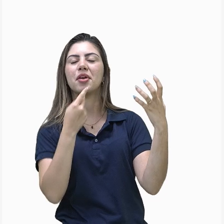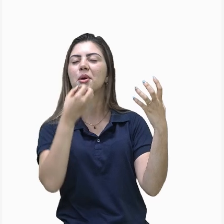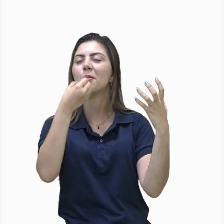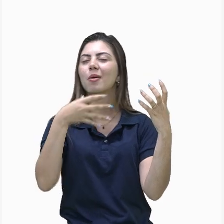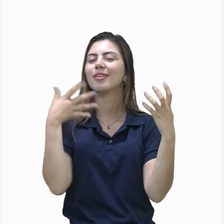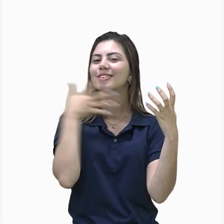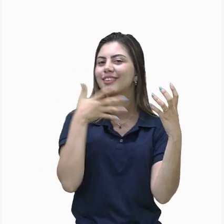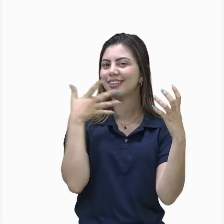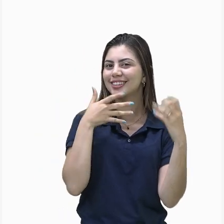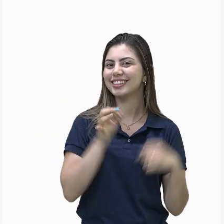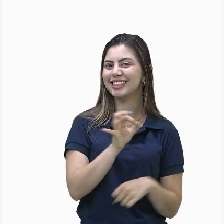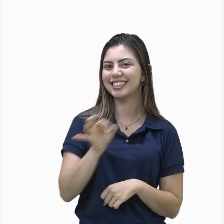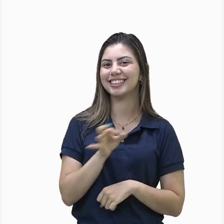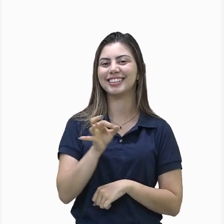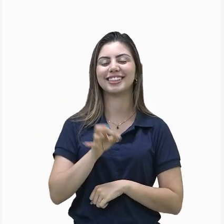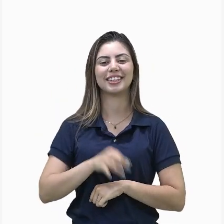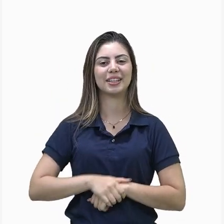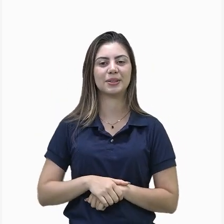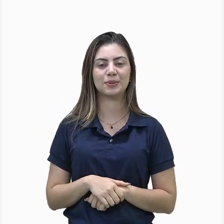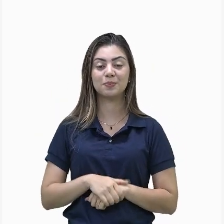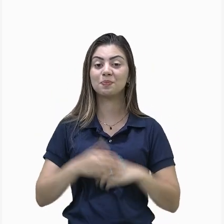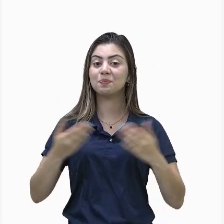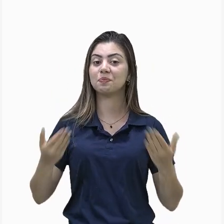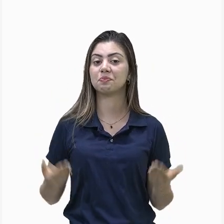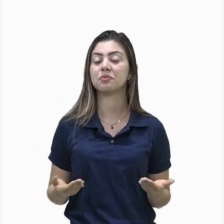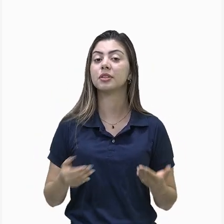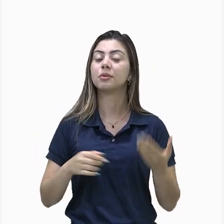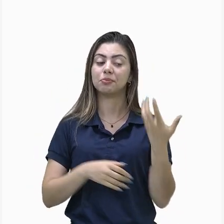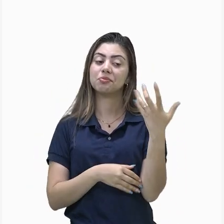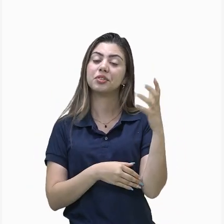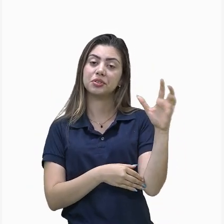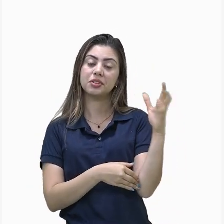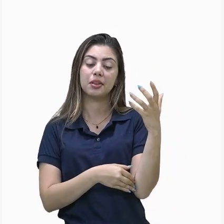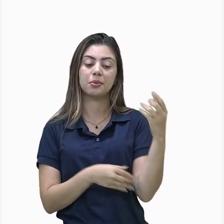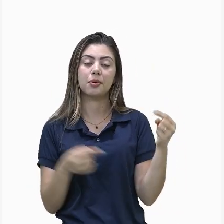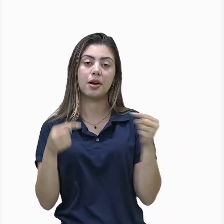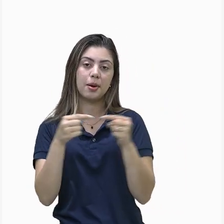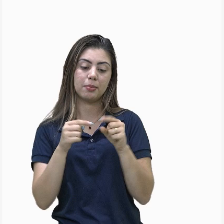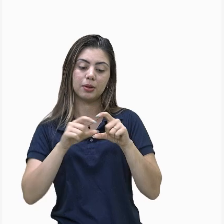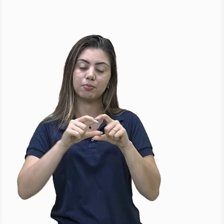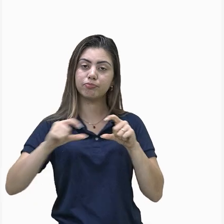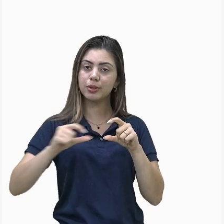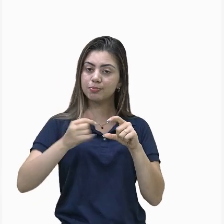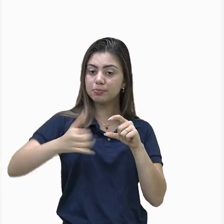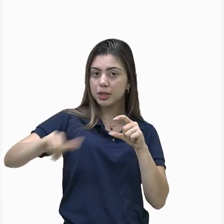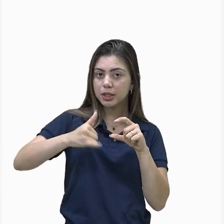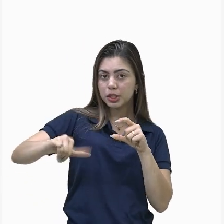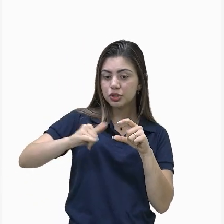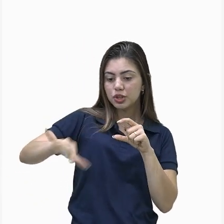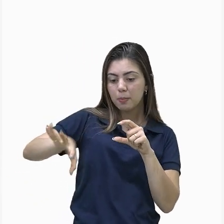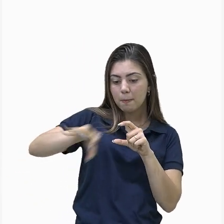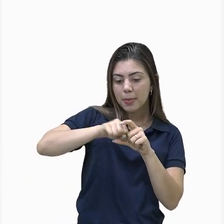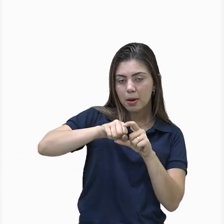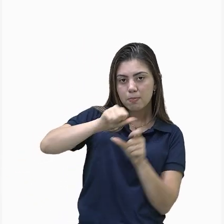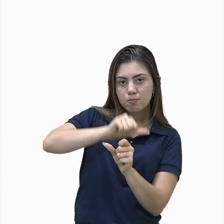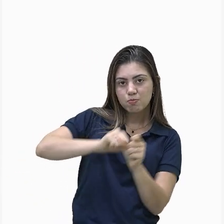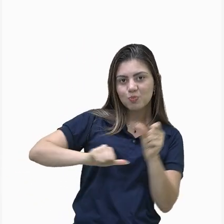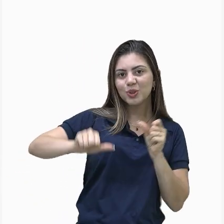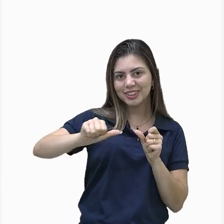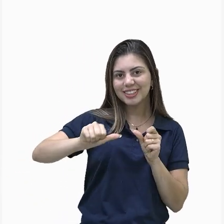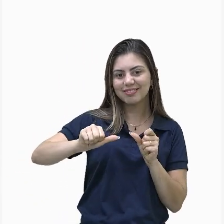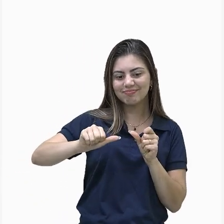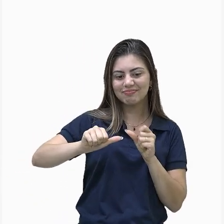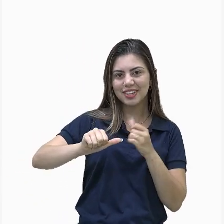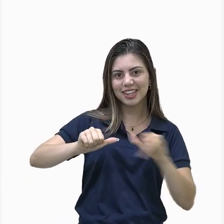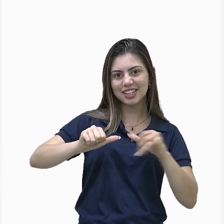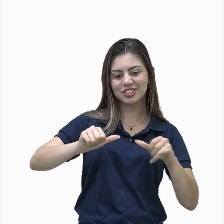de um ventilador, certo? Então, os ventiladores aí é um exemplo, um dos vários exemplos